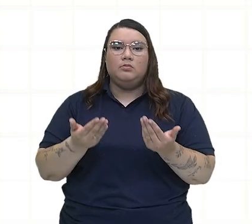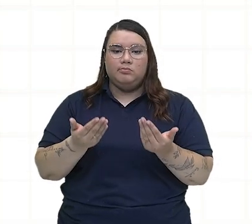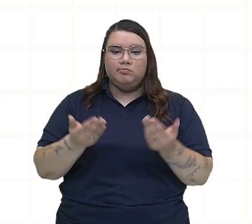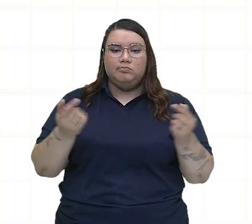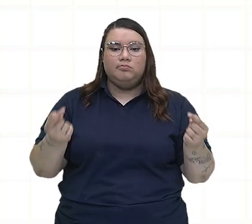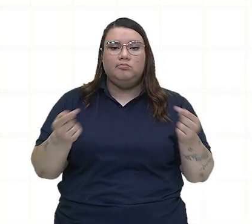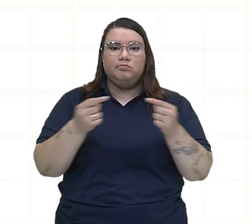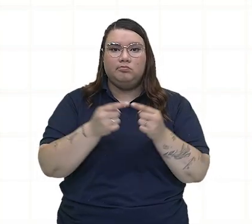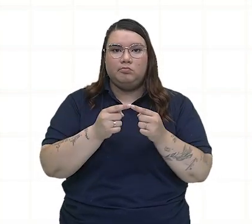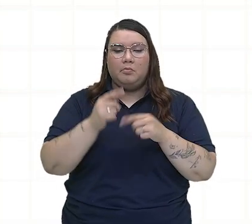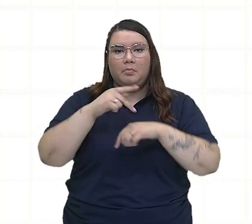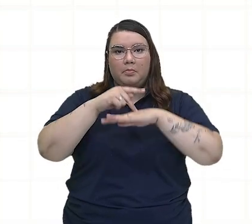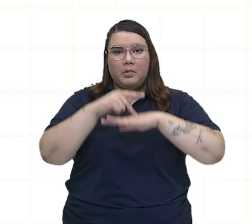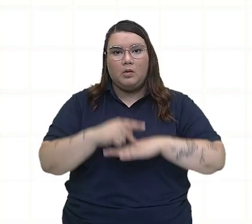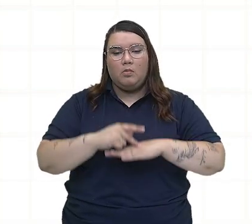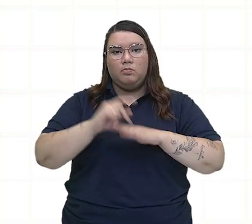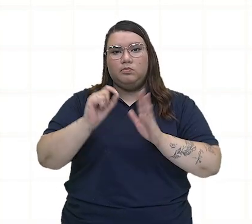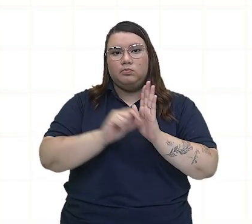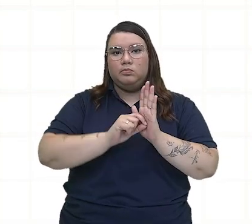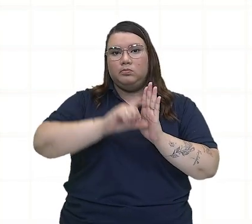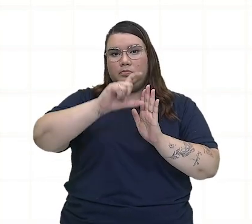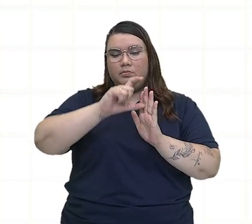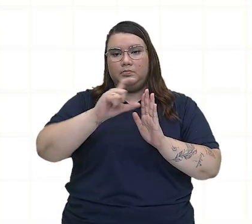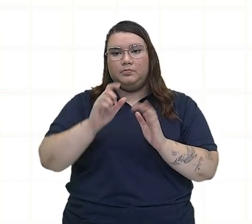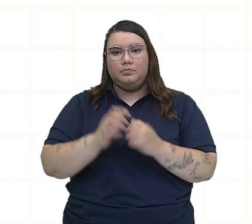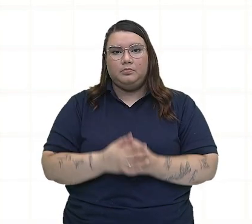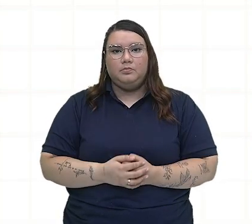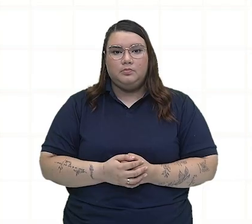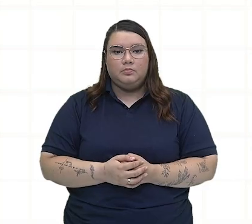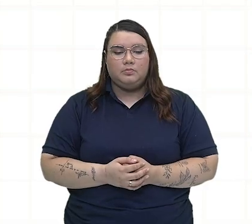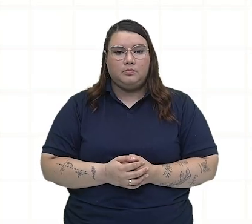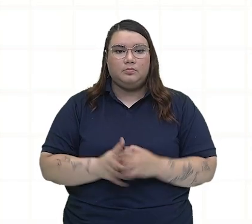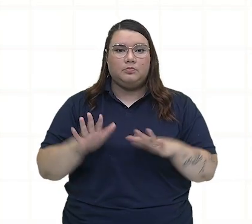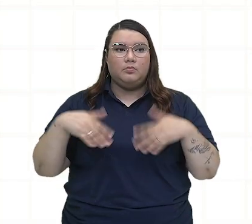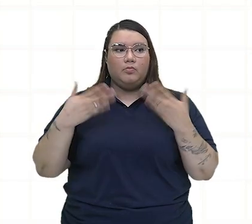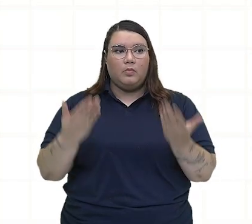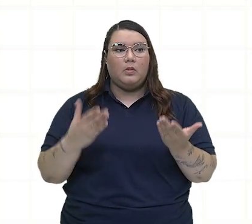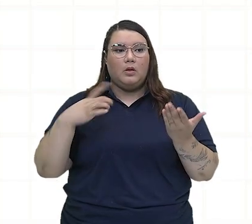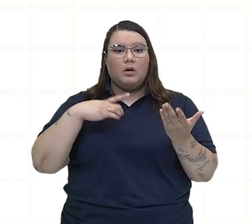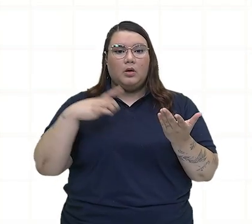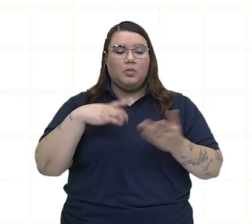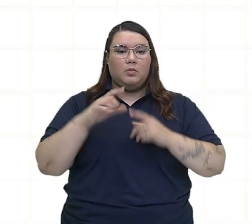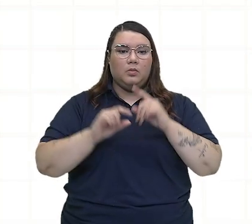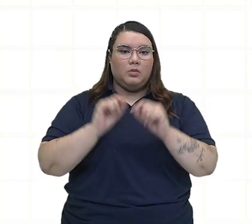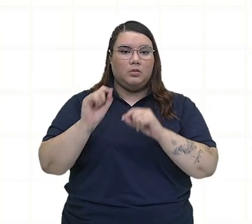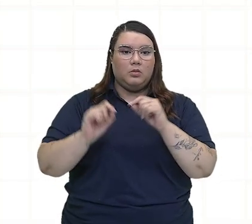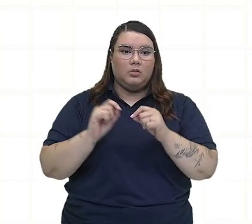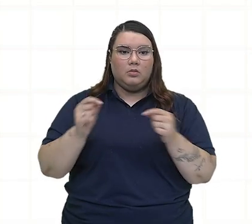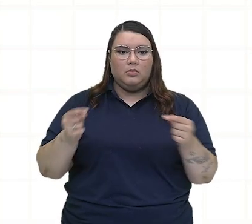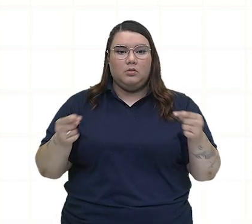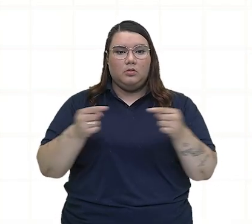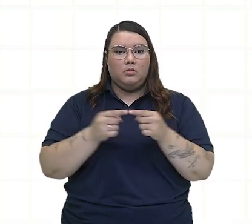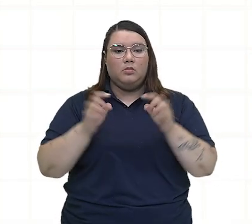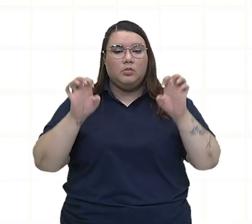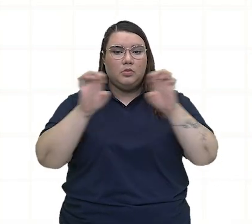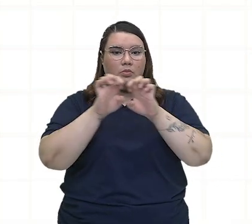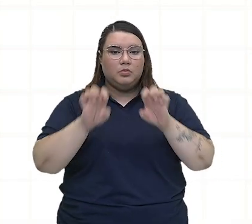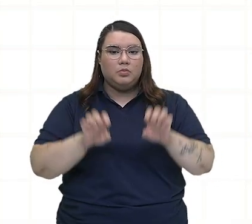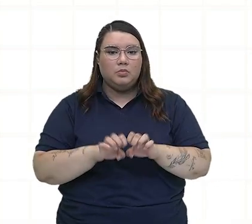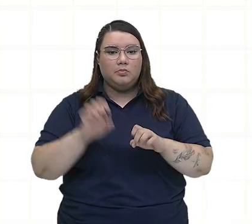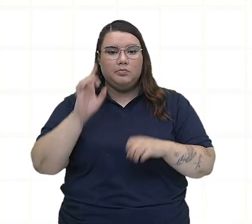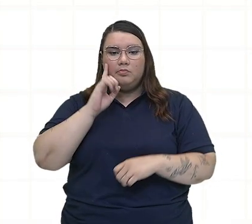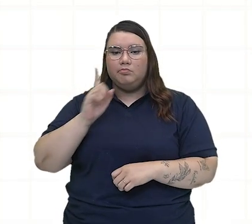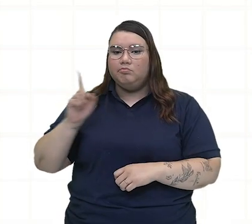o ar se torna mais leve, tendo também uma maior pressão. Aí a gente tem aqui esse esquema onde a